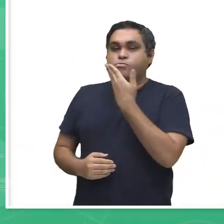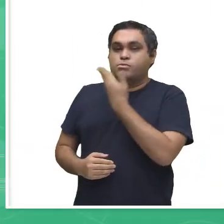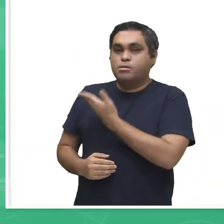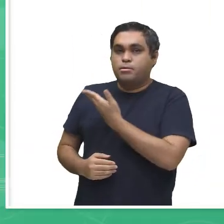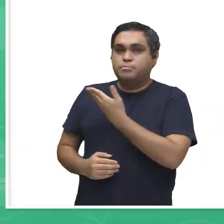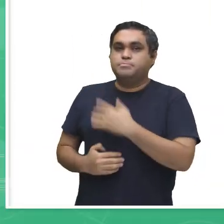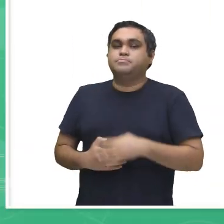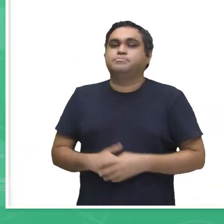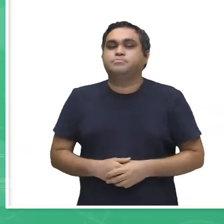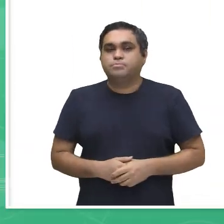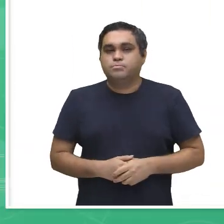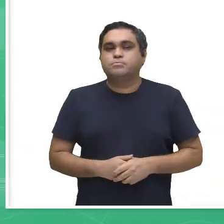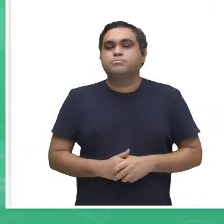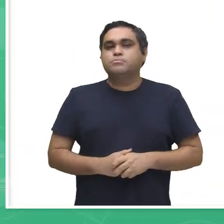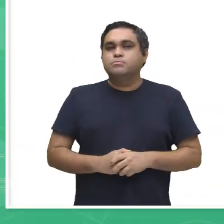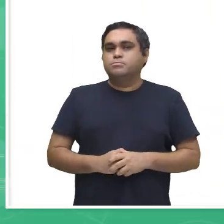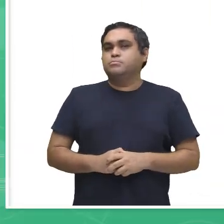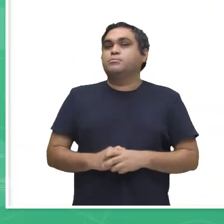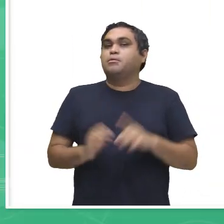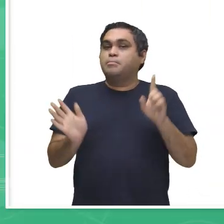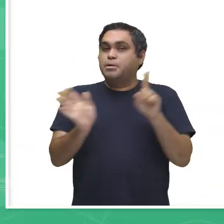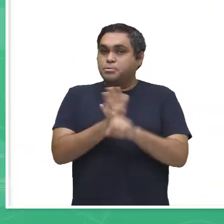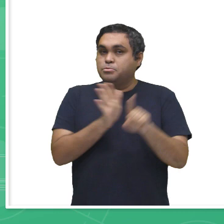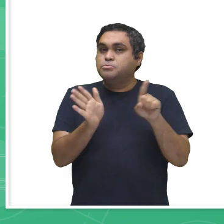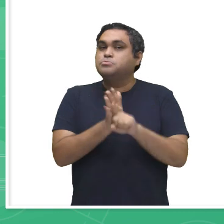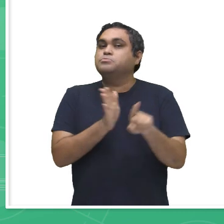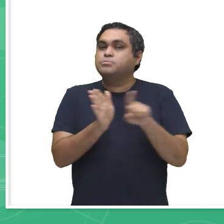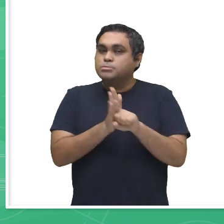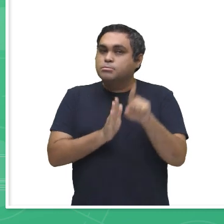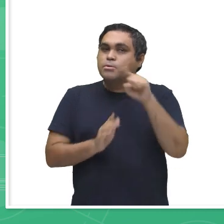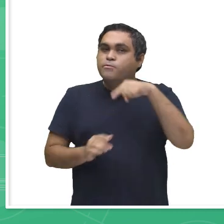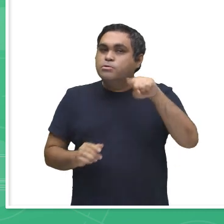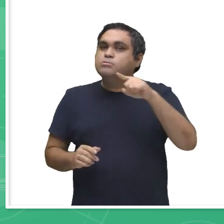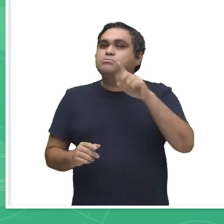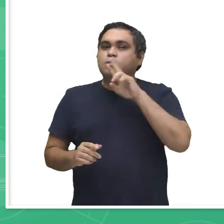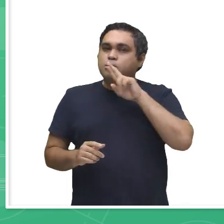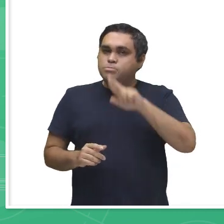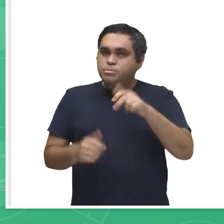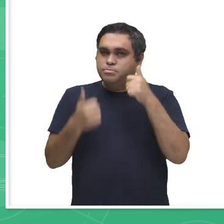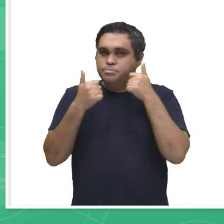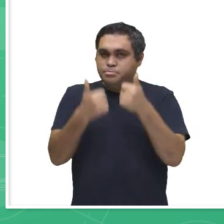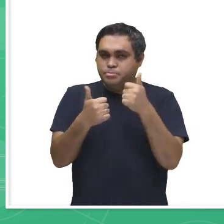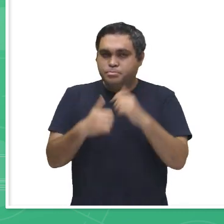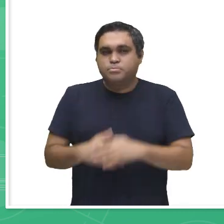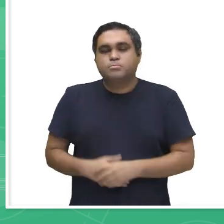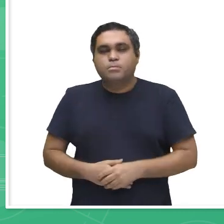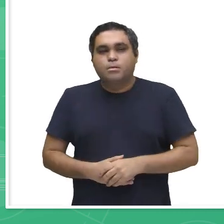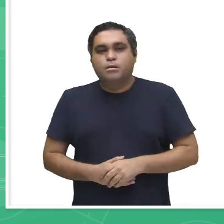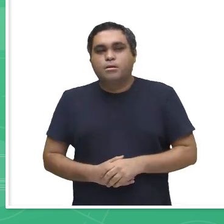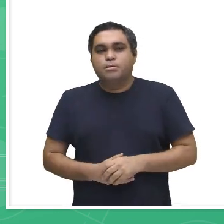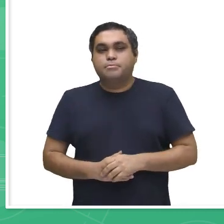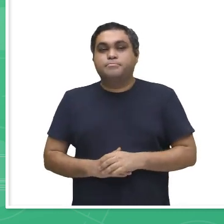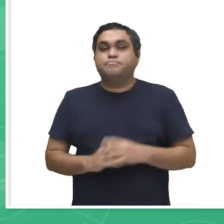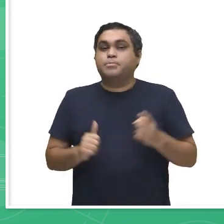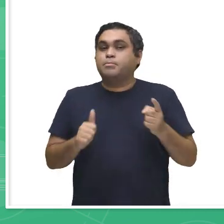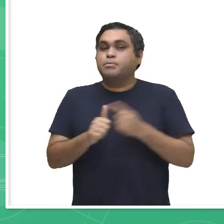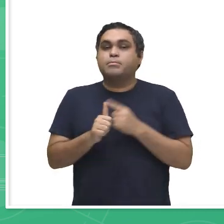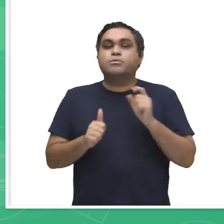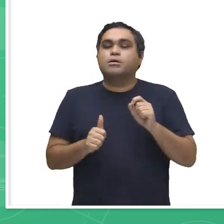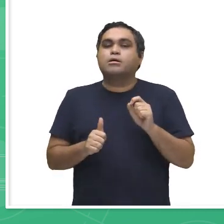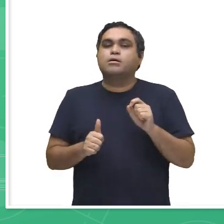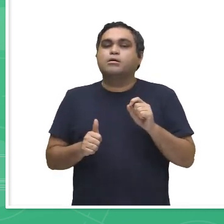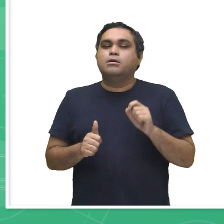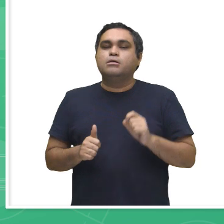Muito bem, nós temos algumas perguntinhas aqui para vocês responderem, tá ok? Vamos lá. A primeira pergunta é: o que